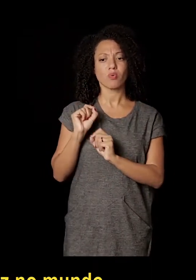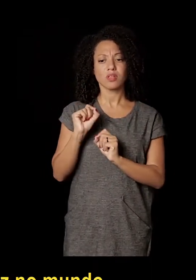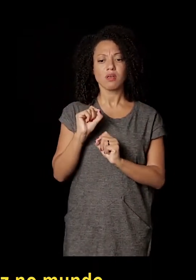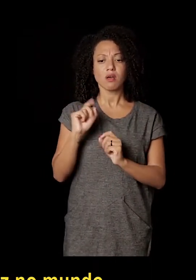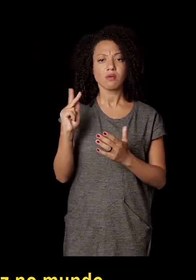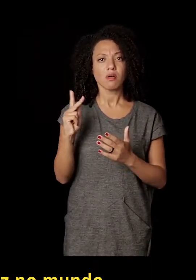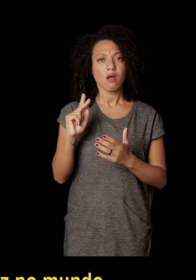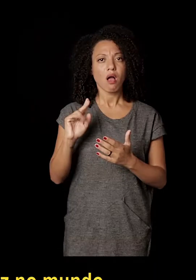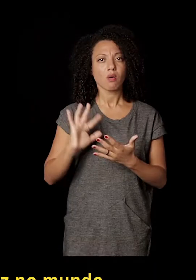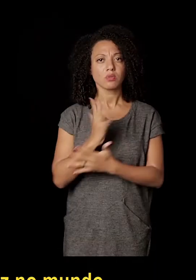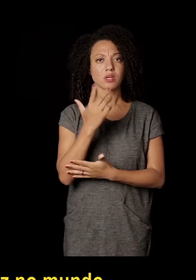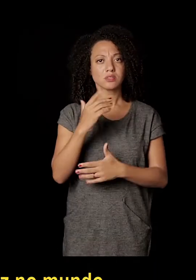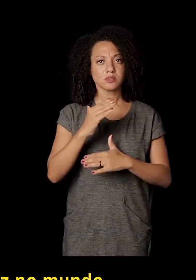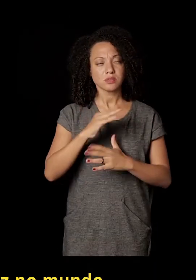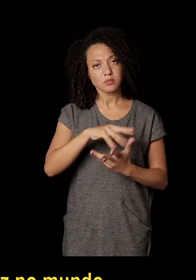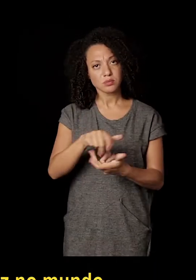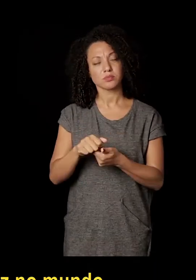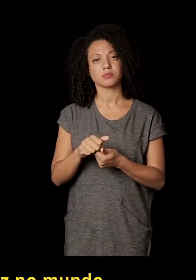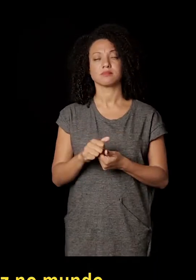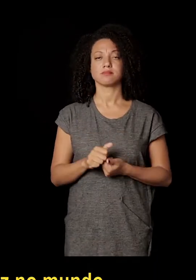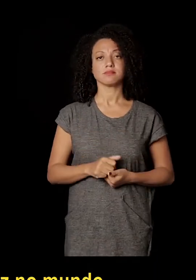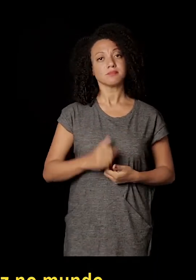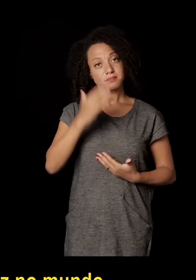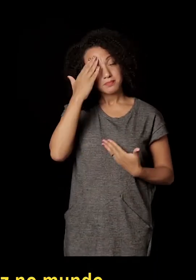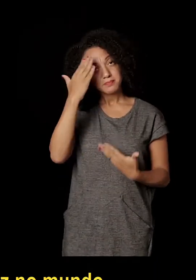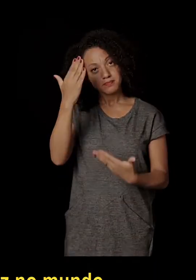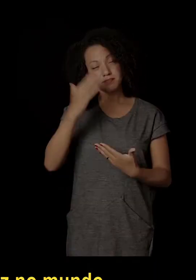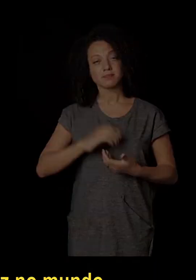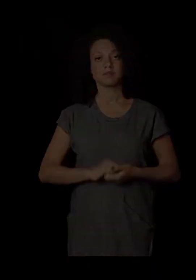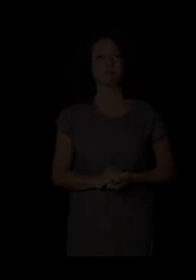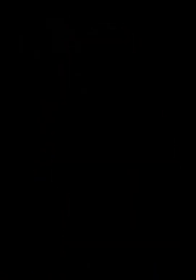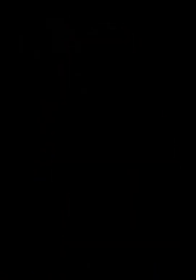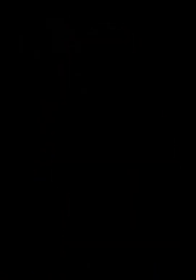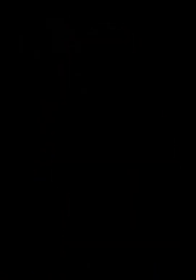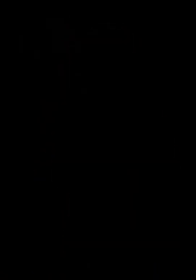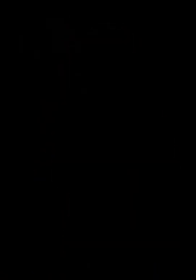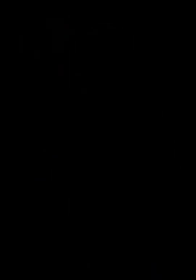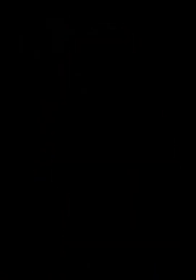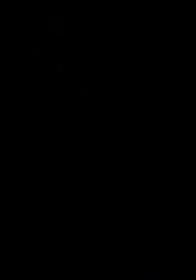of what is being done in the world. Thank you.